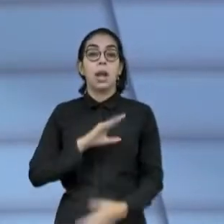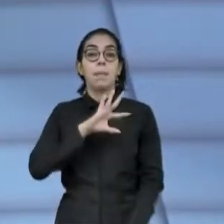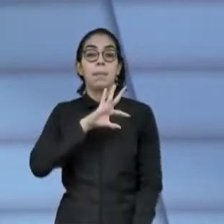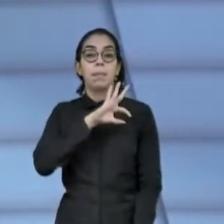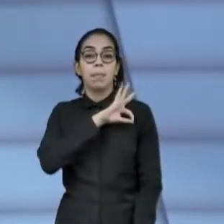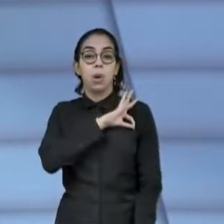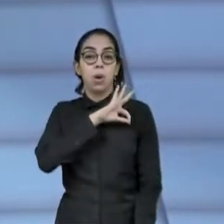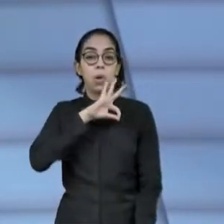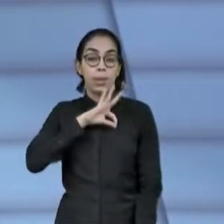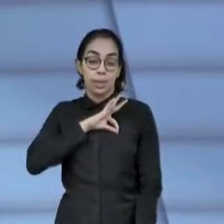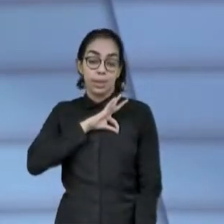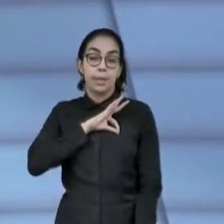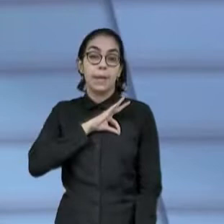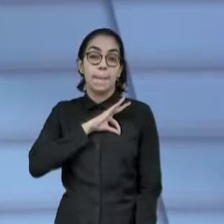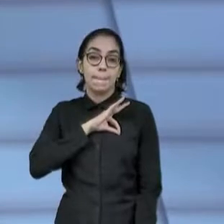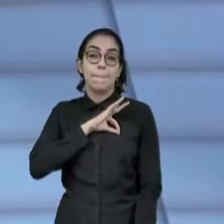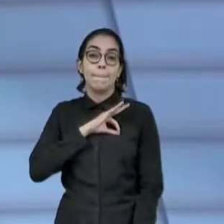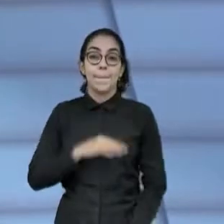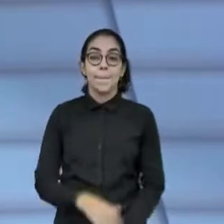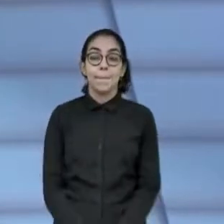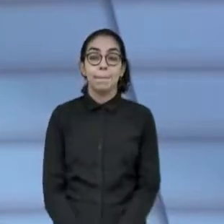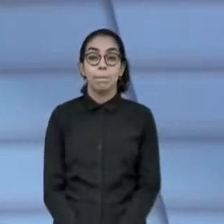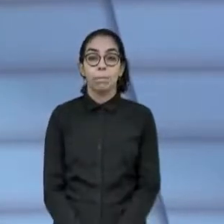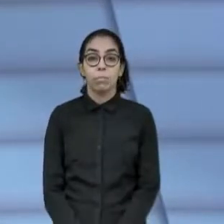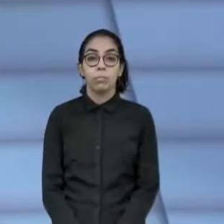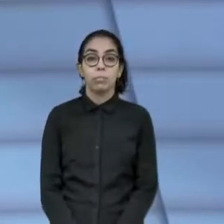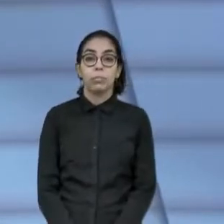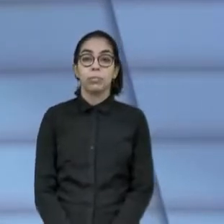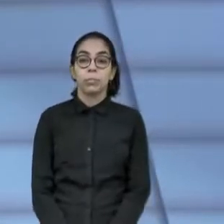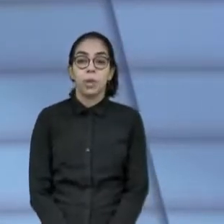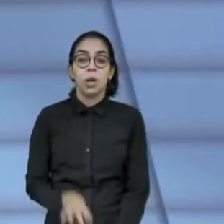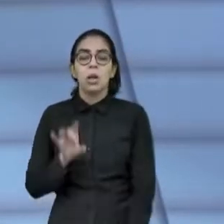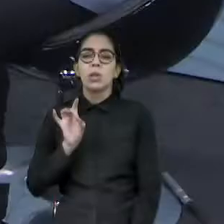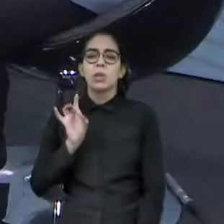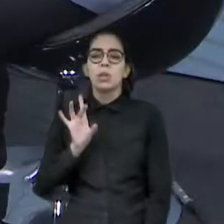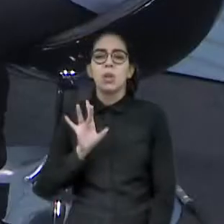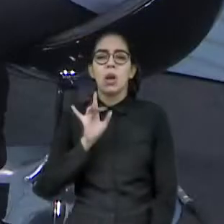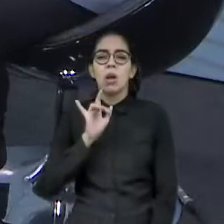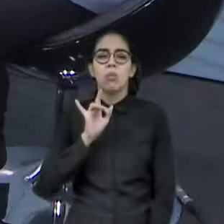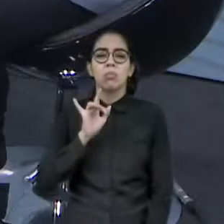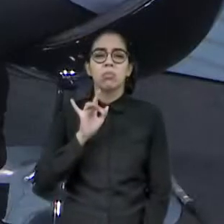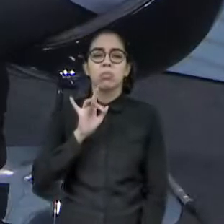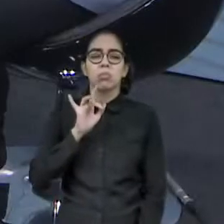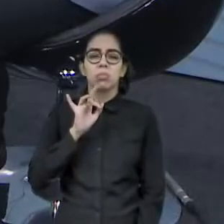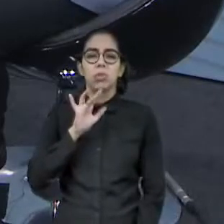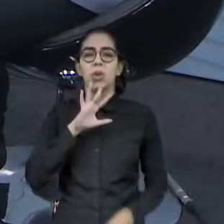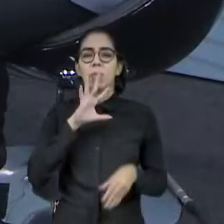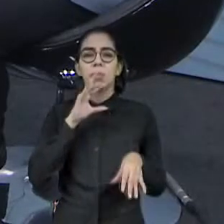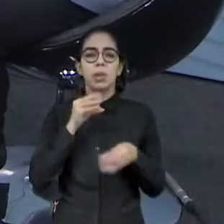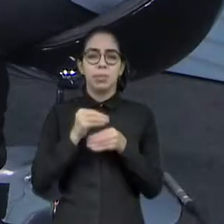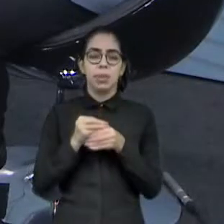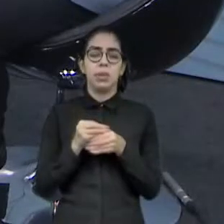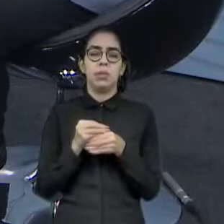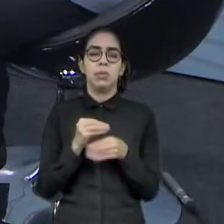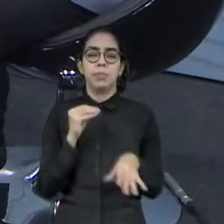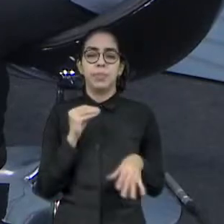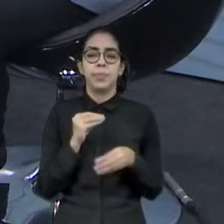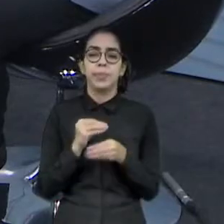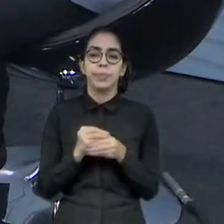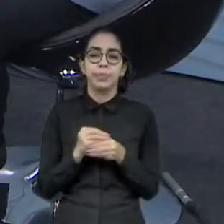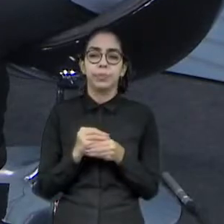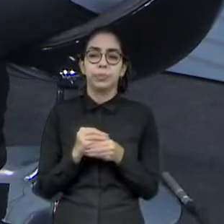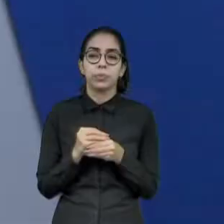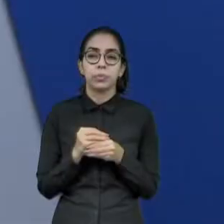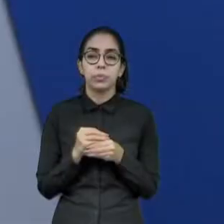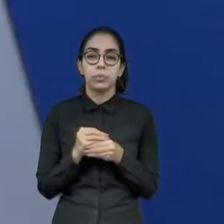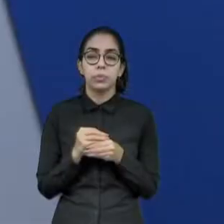muito. E agora, um fato aqui, curioso, aqui, Renato... Só fazer um recorte aqui, Maria. Eu recebi aqui no programa, e até tratei